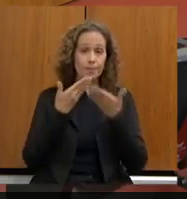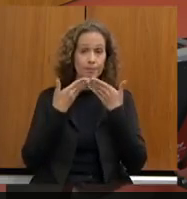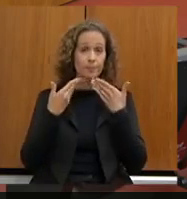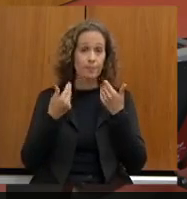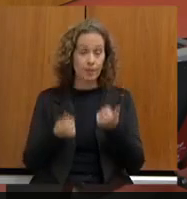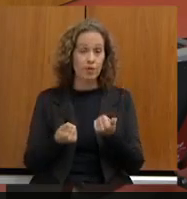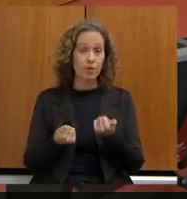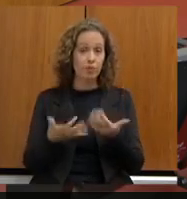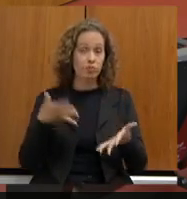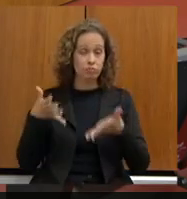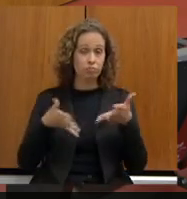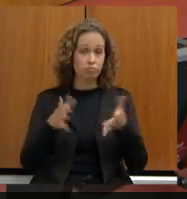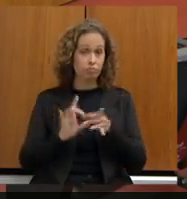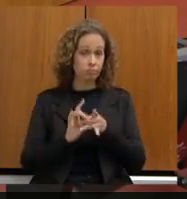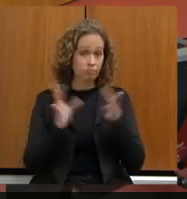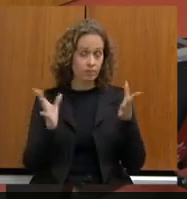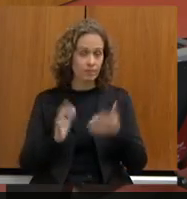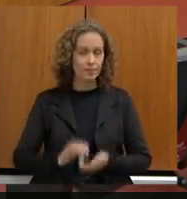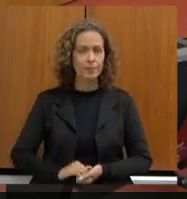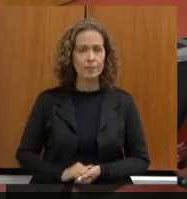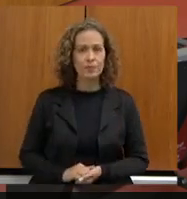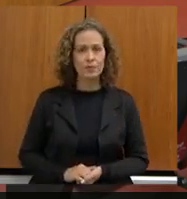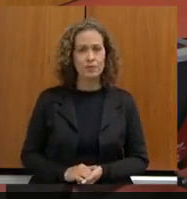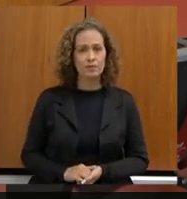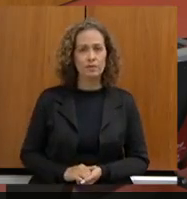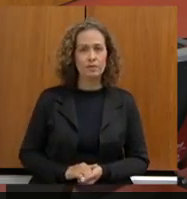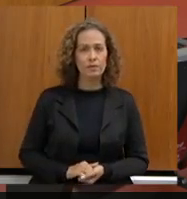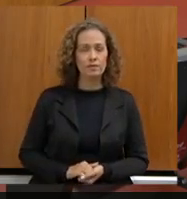Deputado a senhora tem a palavra fica à vontade